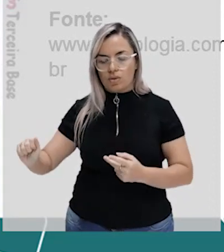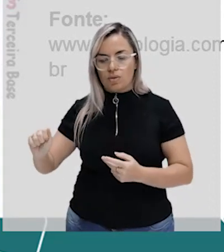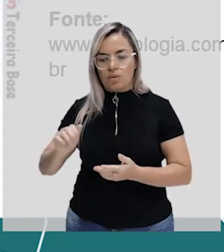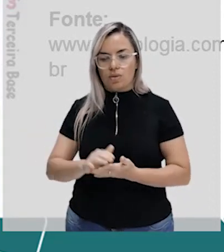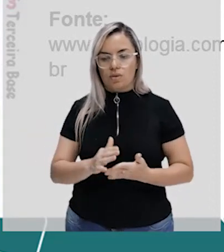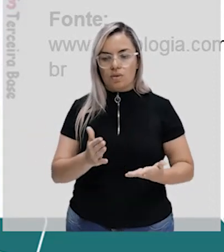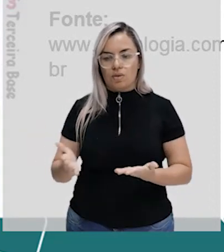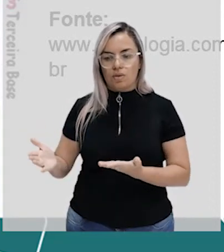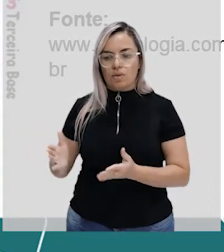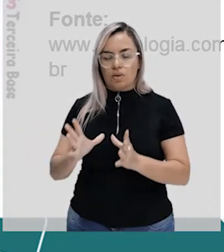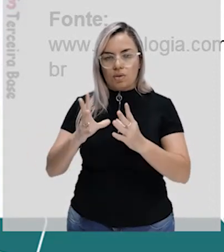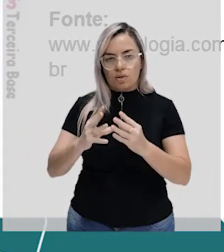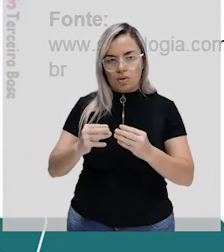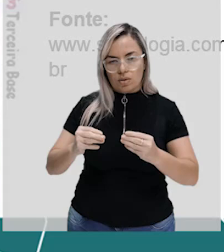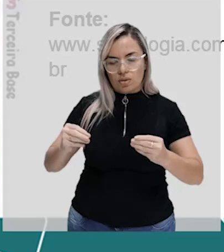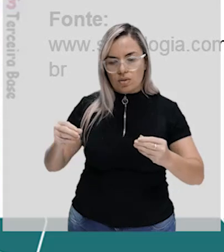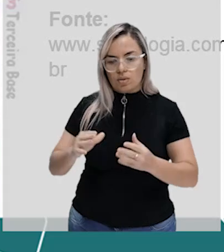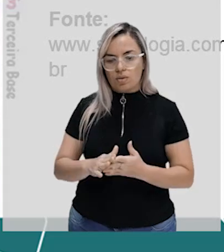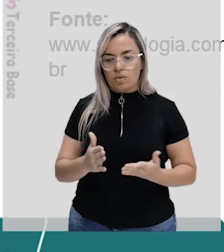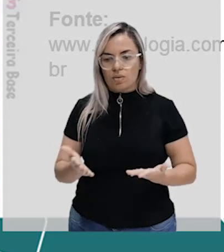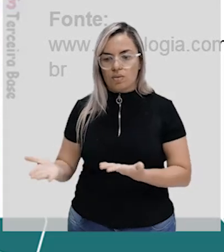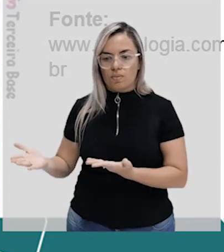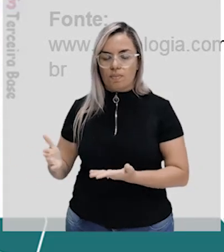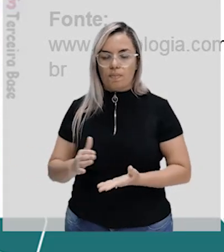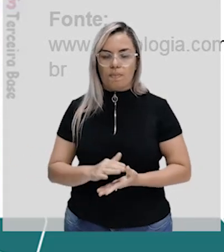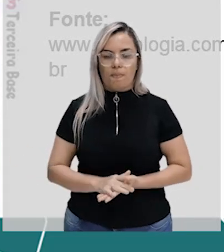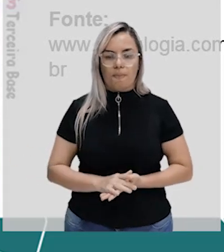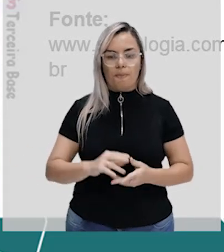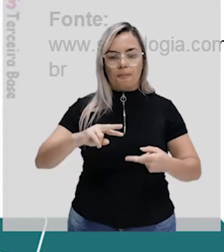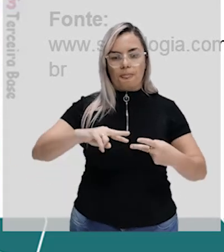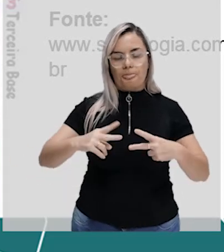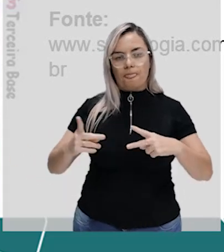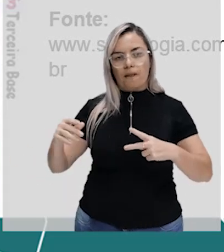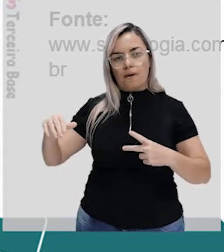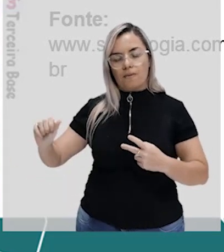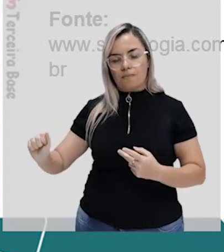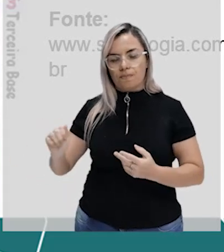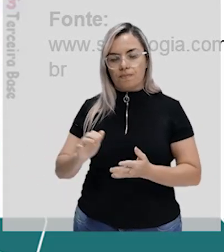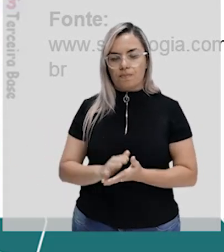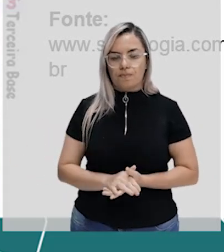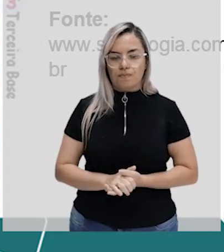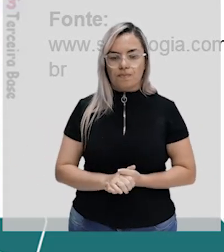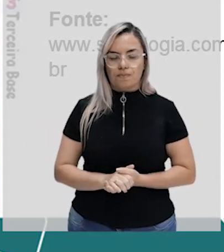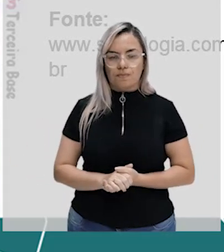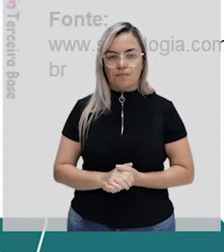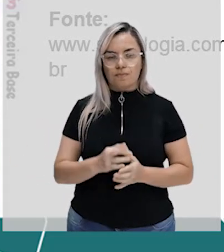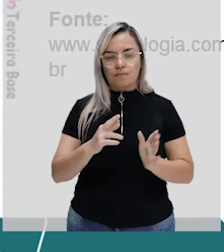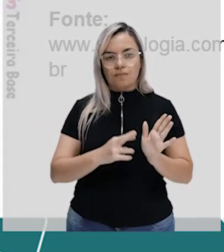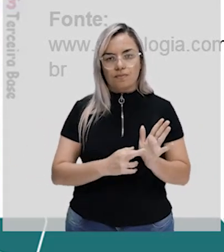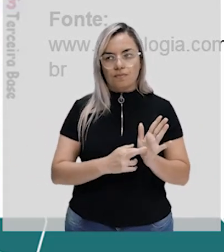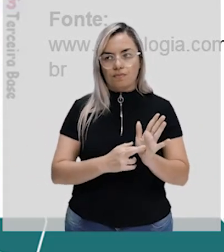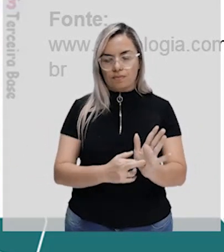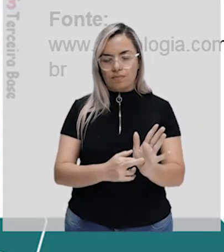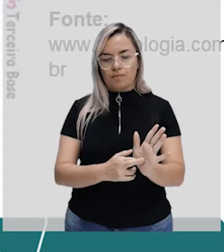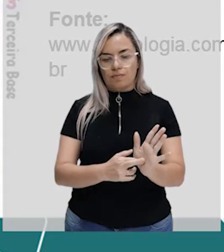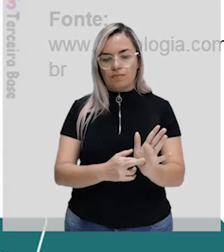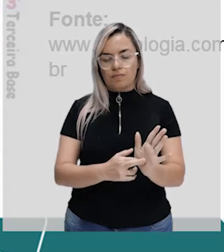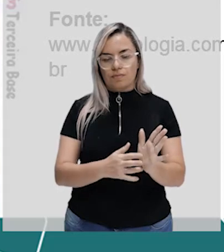ele é degenerado. O que seria o código genético? O código genético, ela representa,